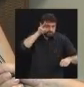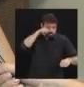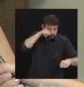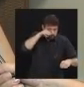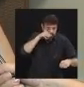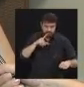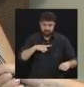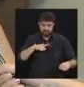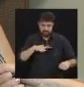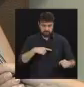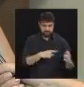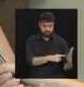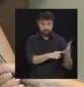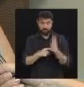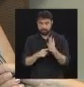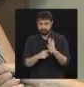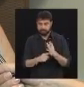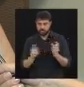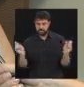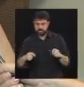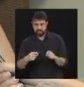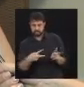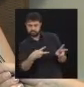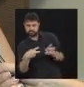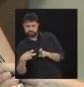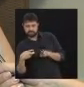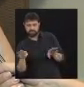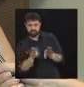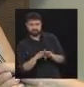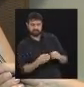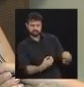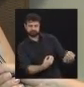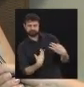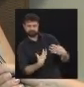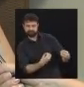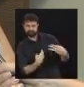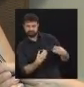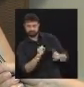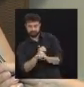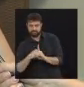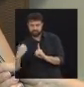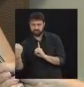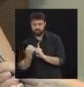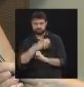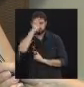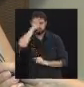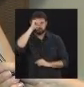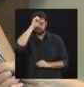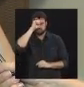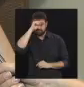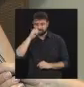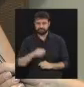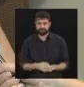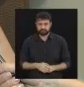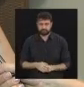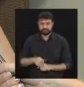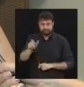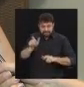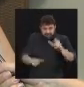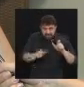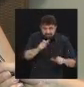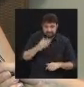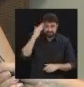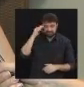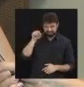síndromes, assim, que na aparência você já vê que também tem muito para ensinar para a sociedade, né? E entender, né? Essas pessoas entenderem